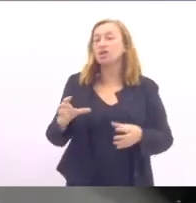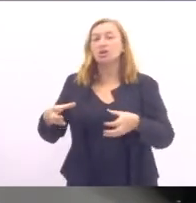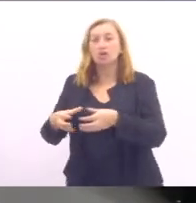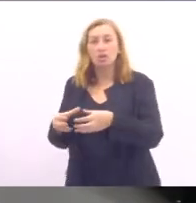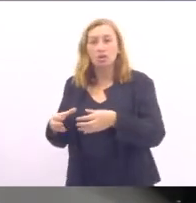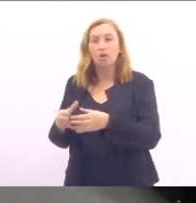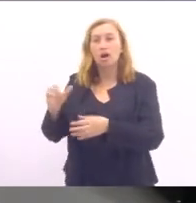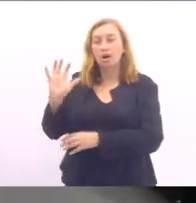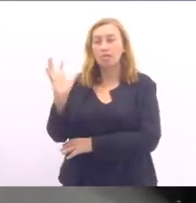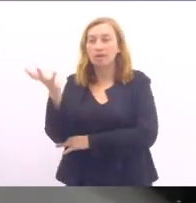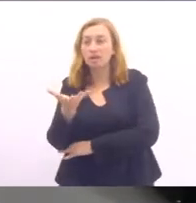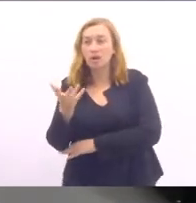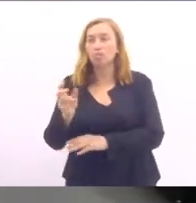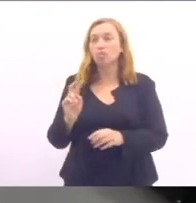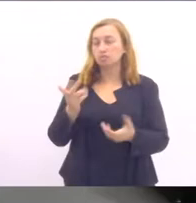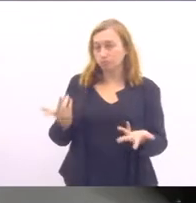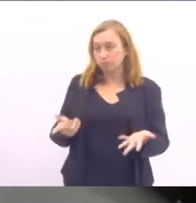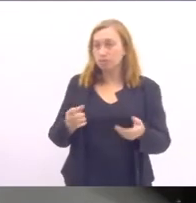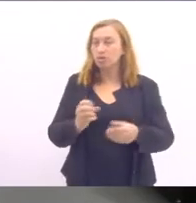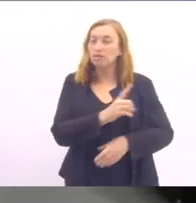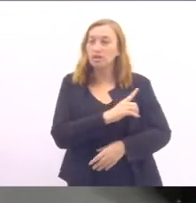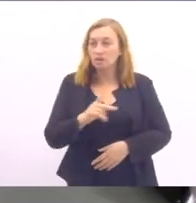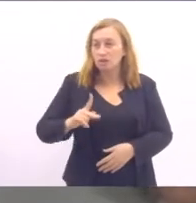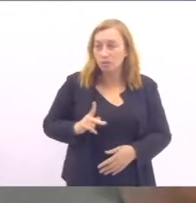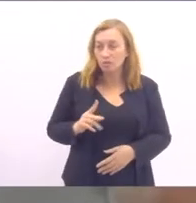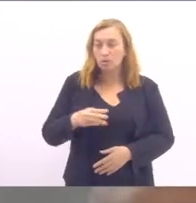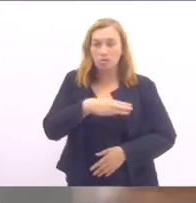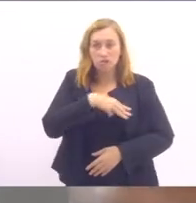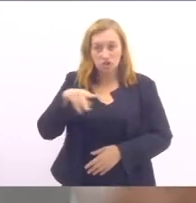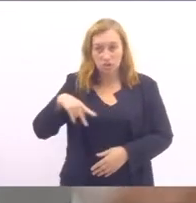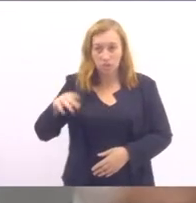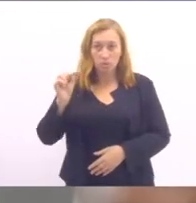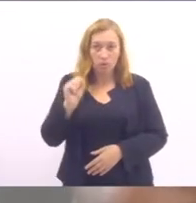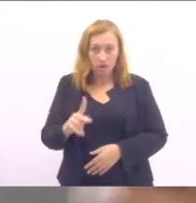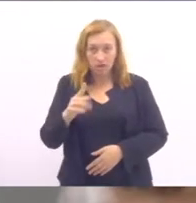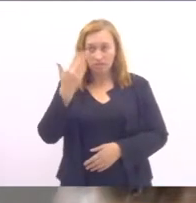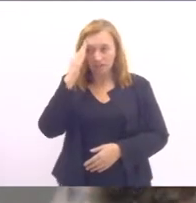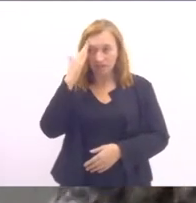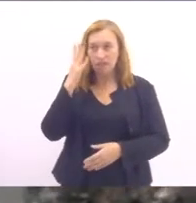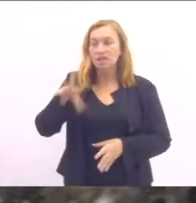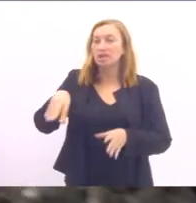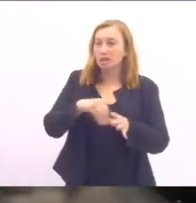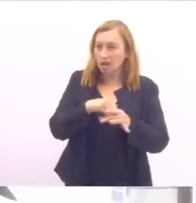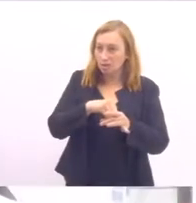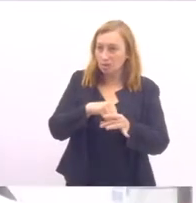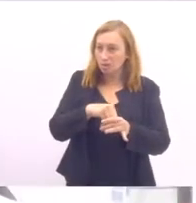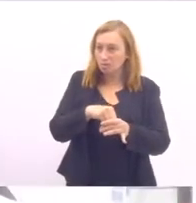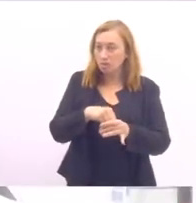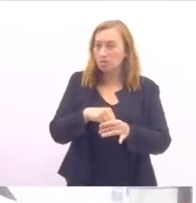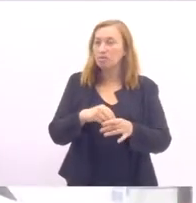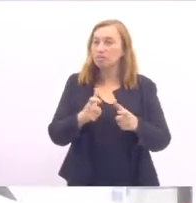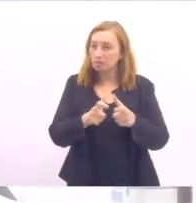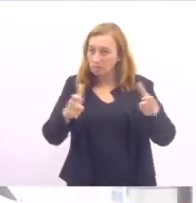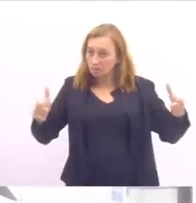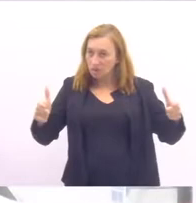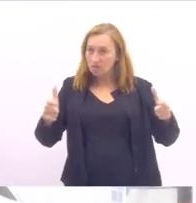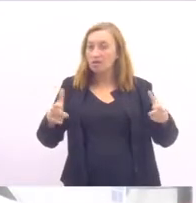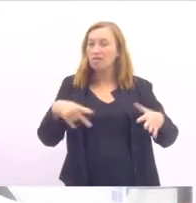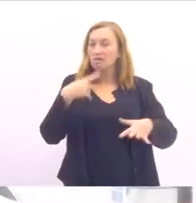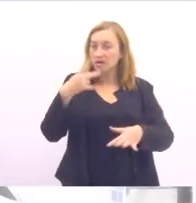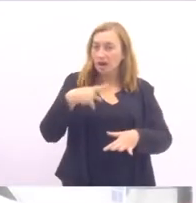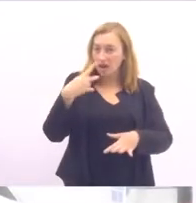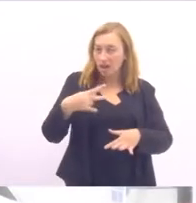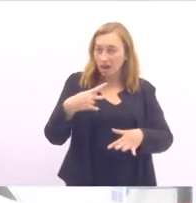com supervisão da Defensoria e do MP. Tudo bem, já entendi. Dentro de um universo mais amplo, a gente vai tratar de